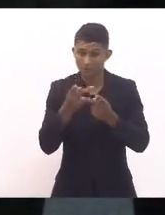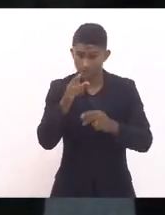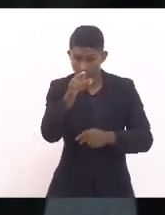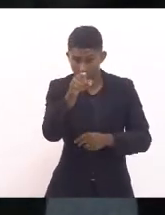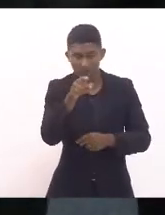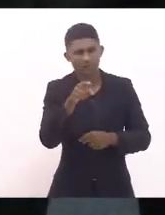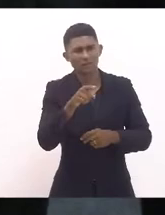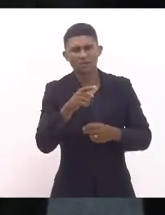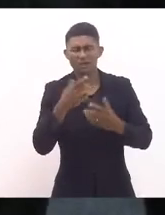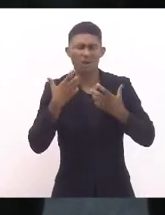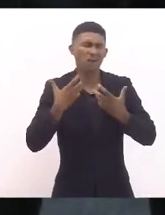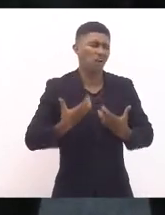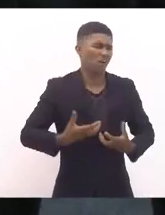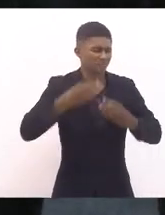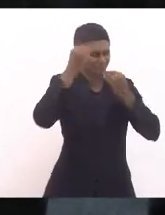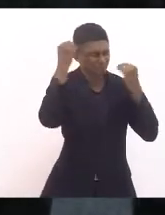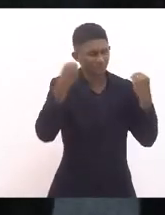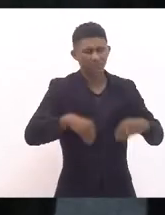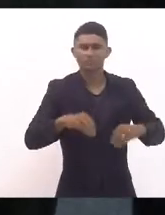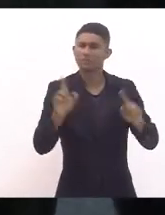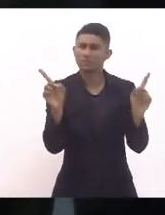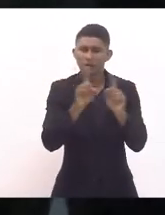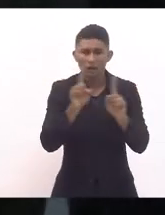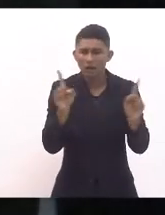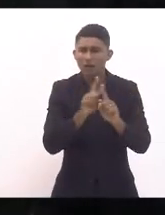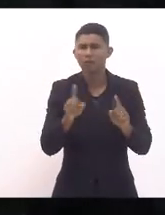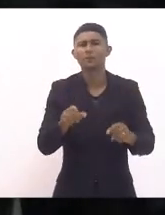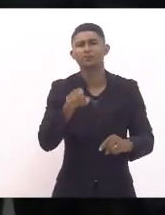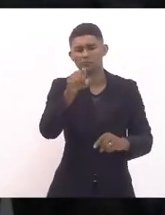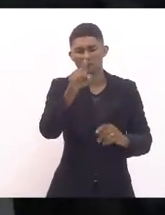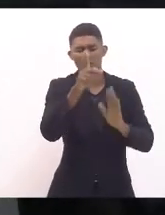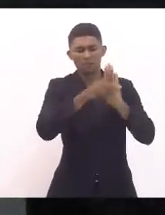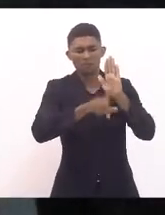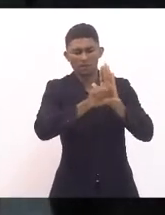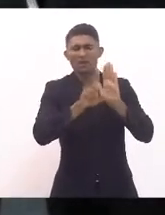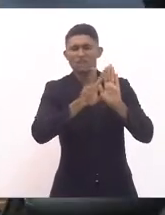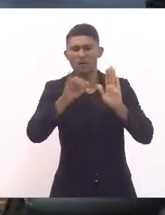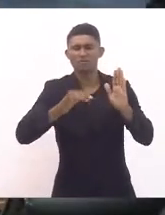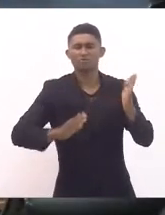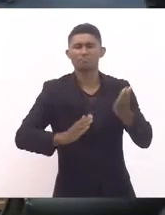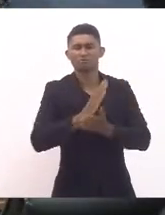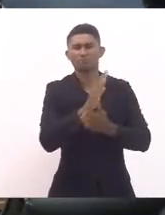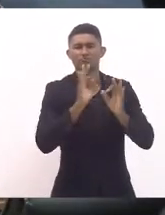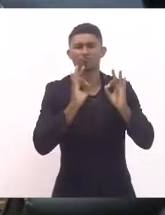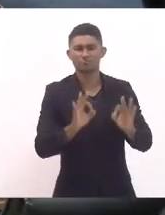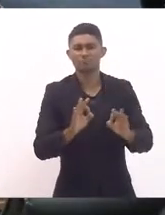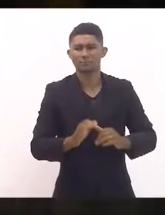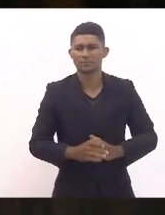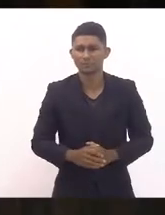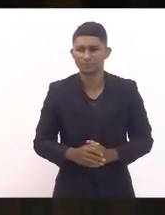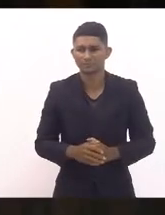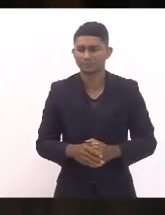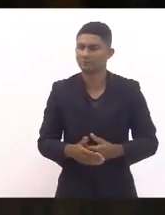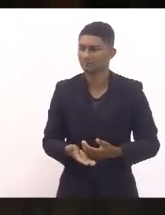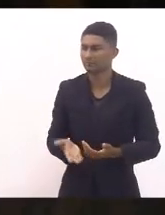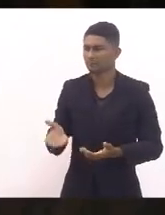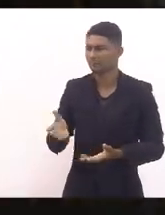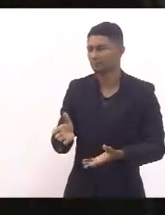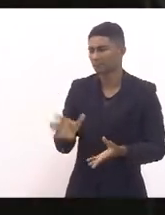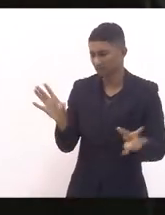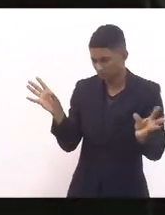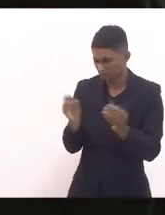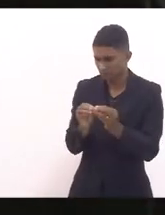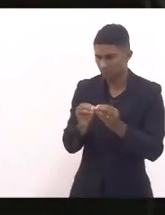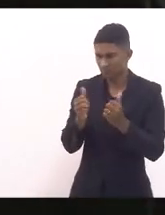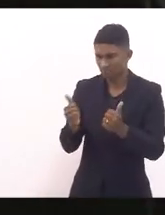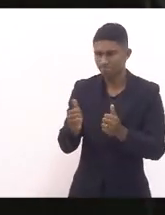desanime, que não passarão e seu projeto será aprovado. Para concluir, por favor, deputado. Só para concluir,